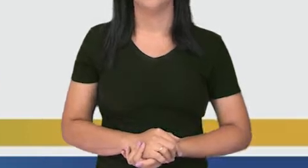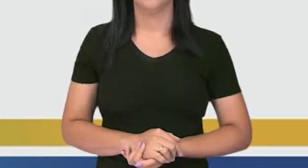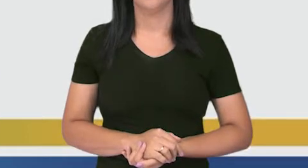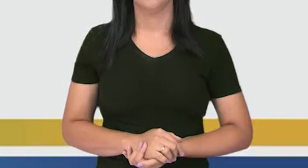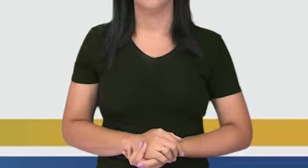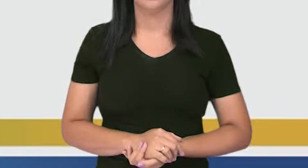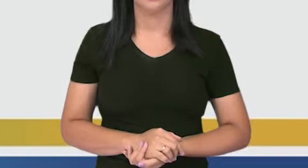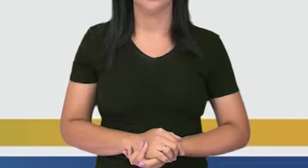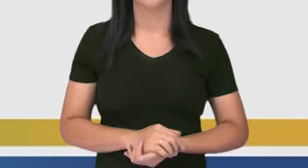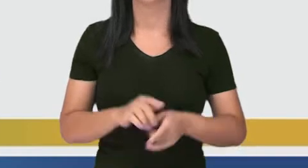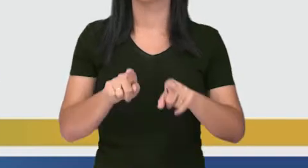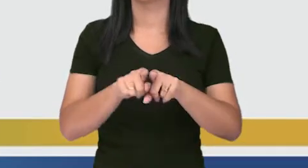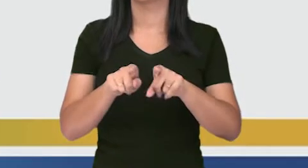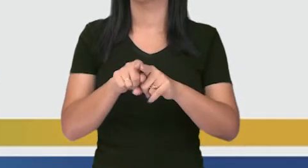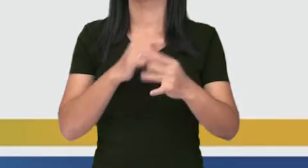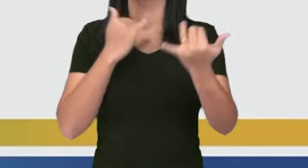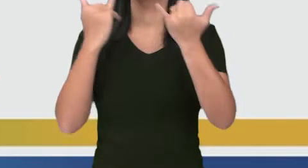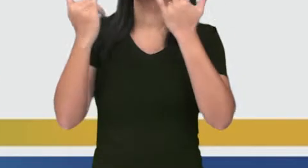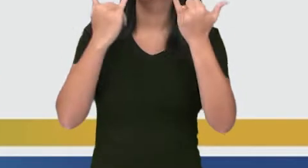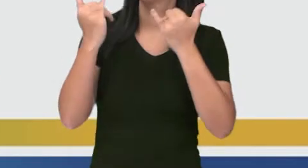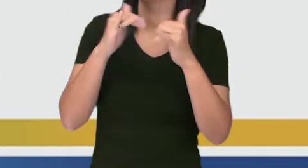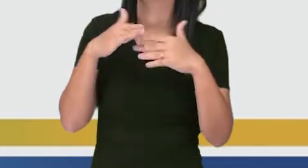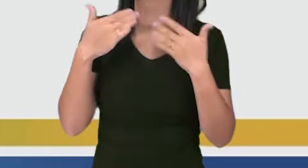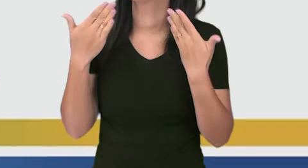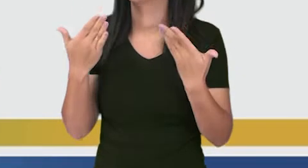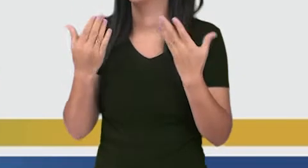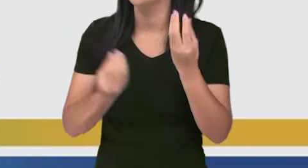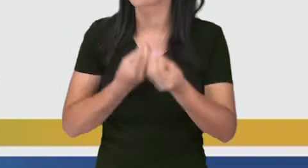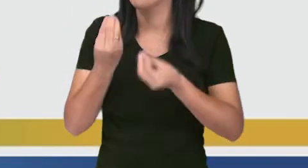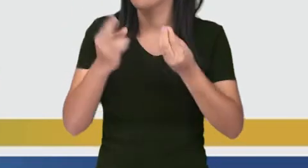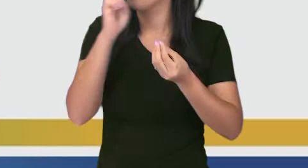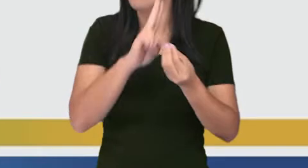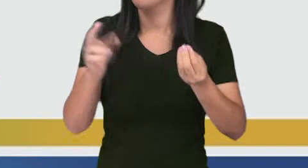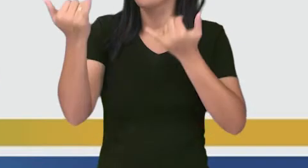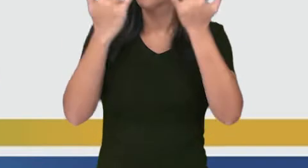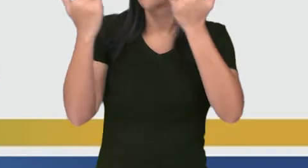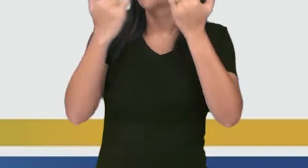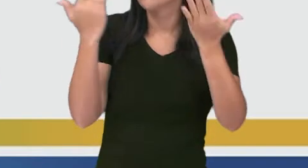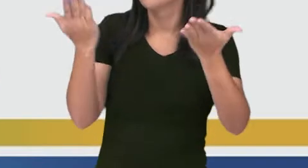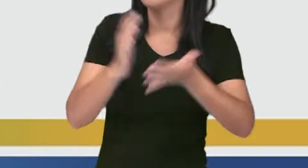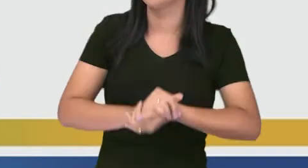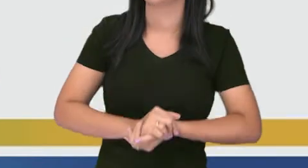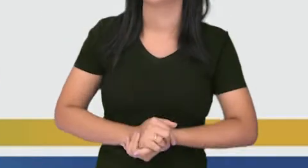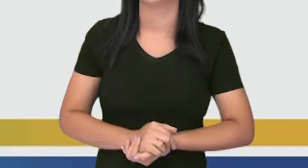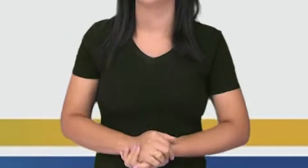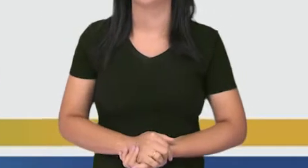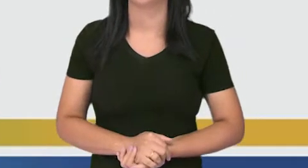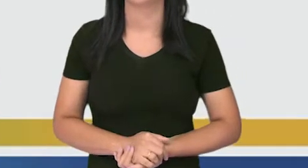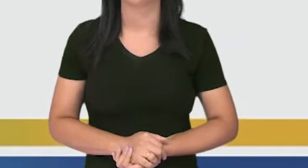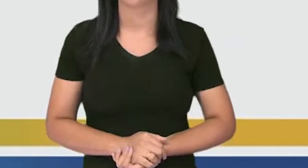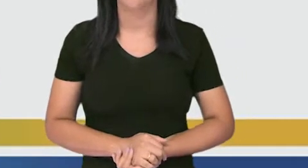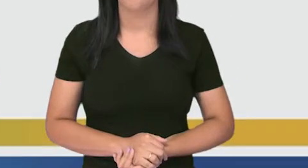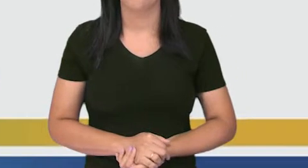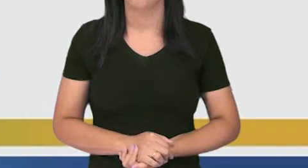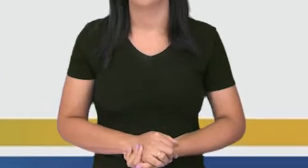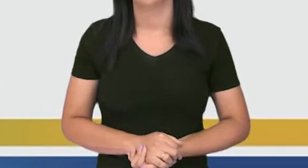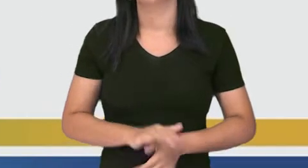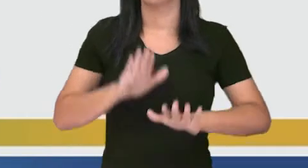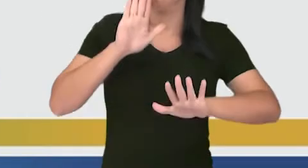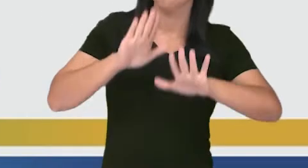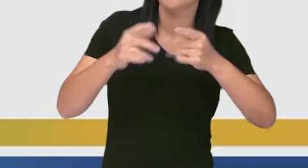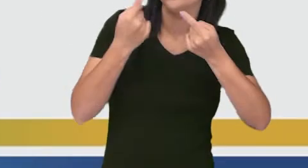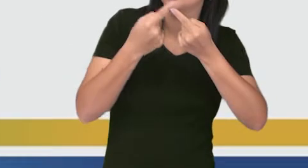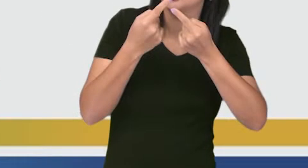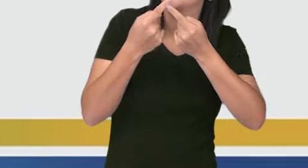Ah e quanto aos dados como deve ser tratados dependendo do tipo